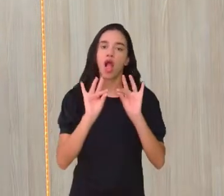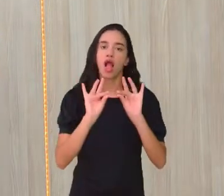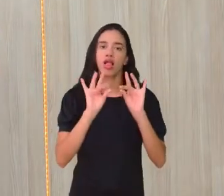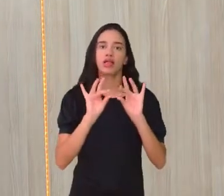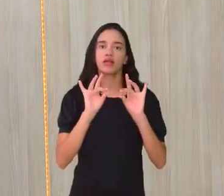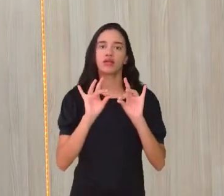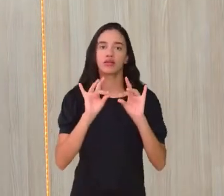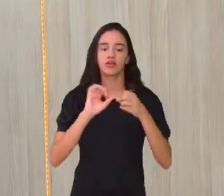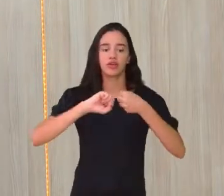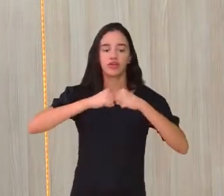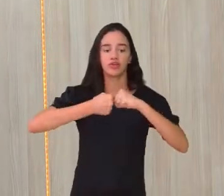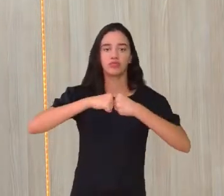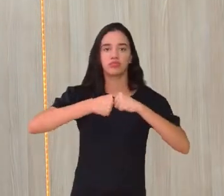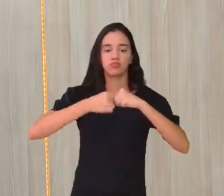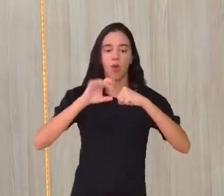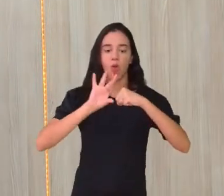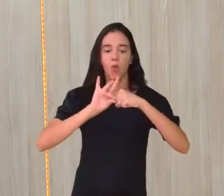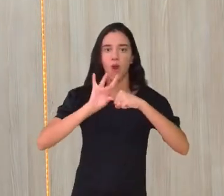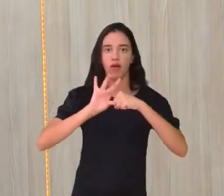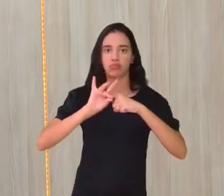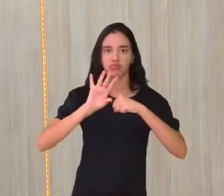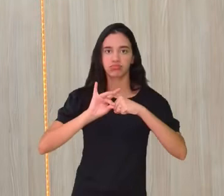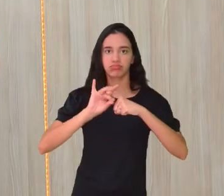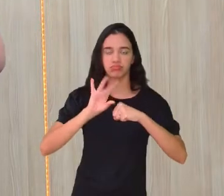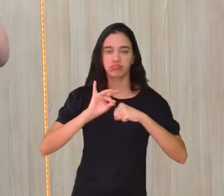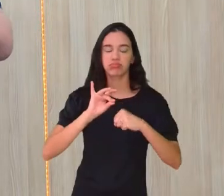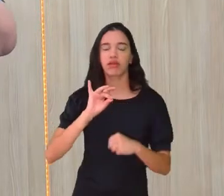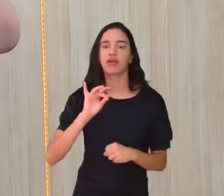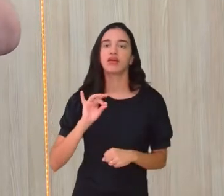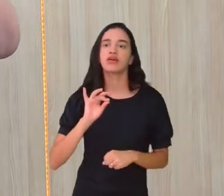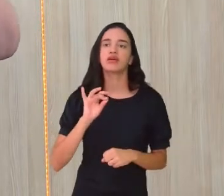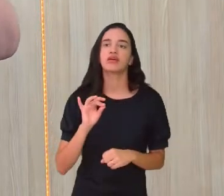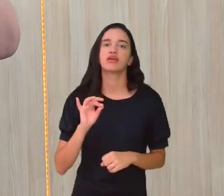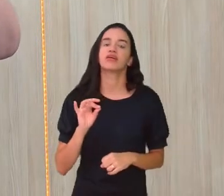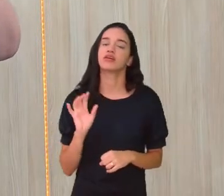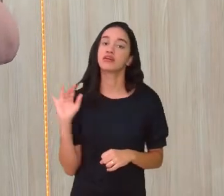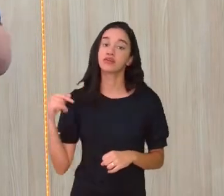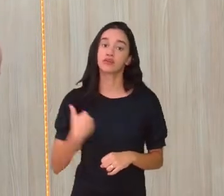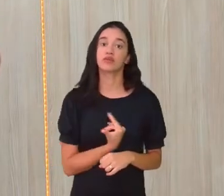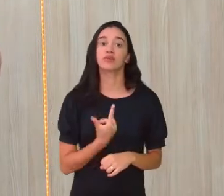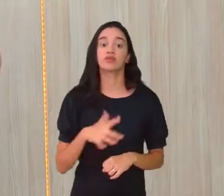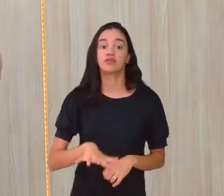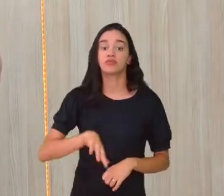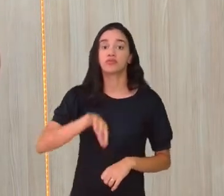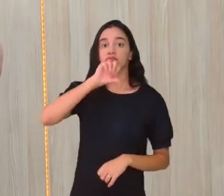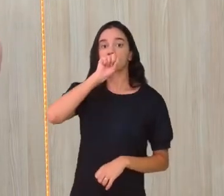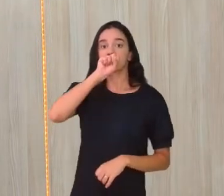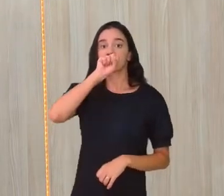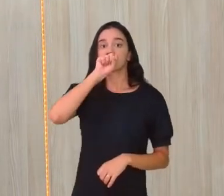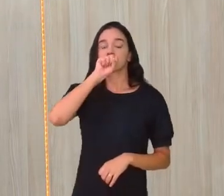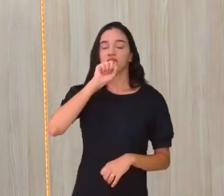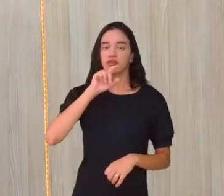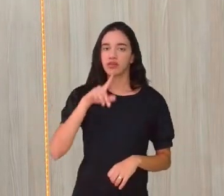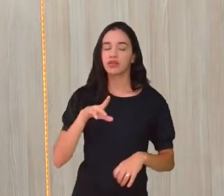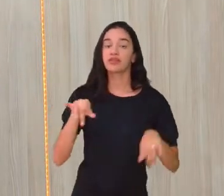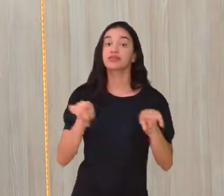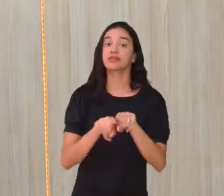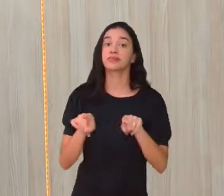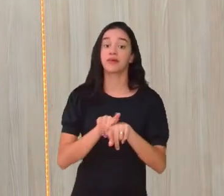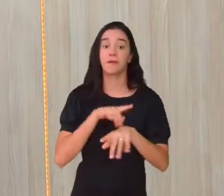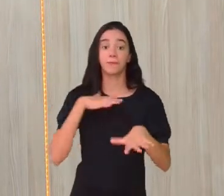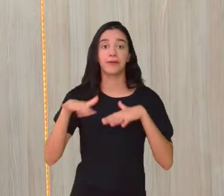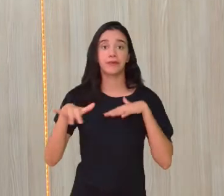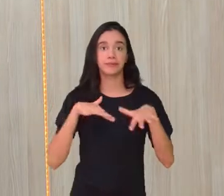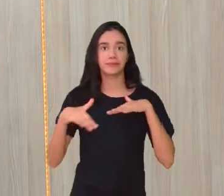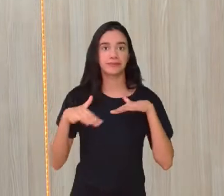essa cartilagem vai dar mobilidade. Então, à medida que a gente infla, ele vai também se movimentar.